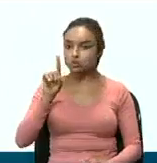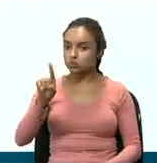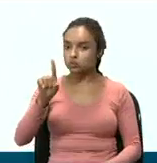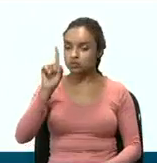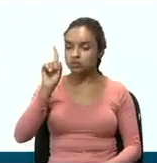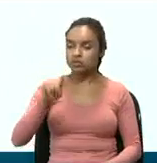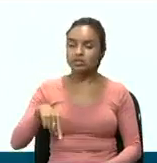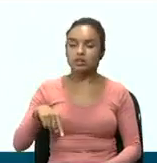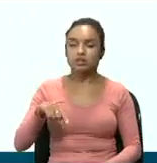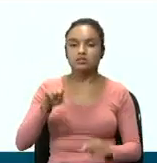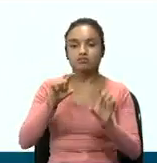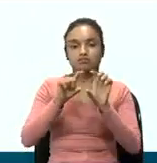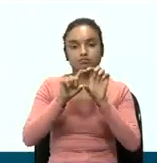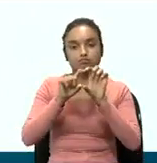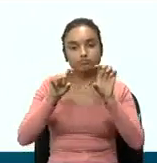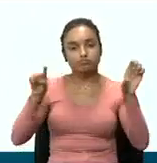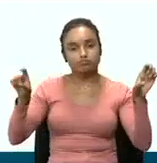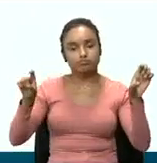convergente.